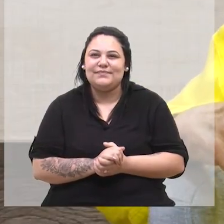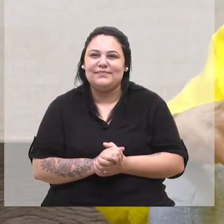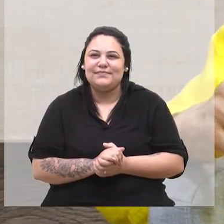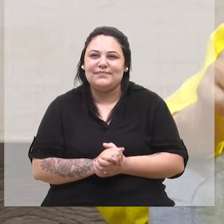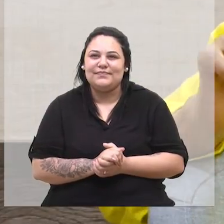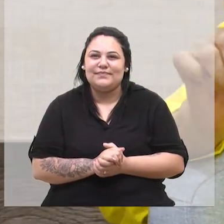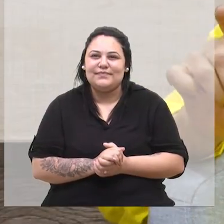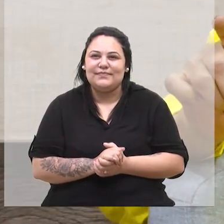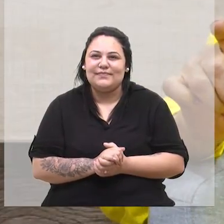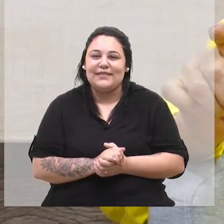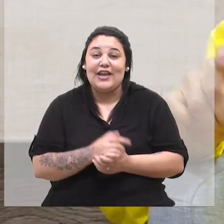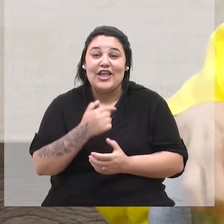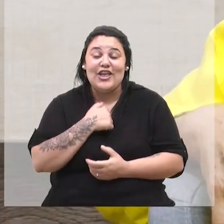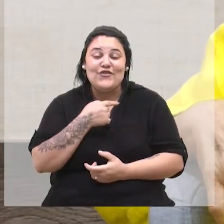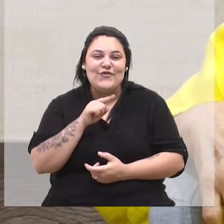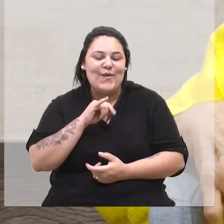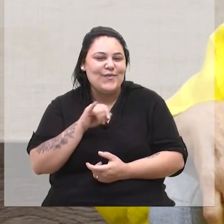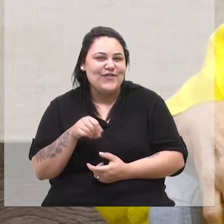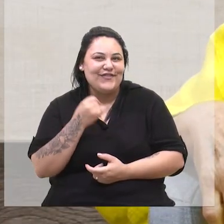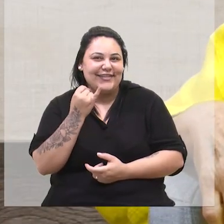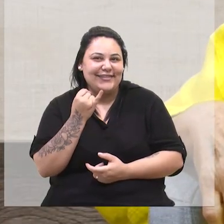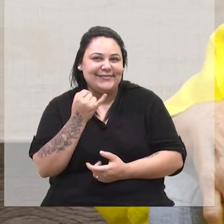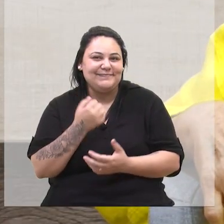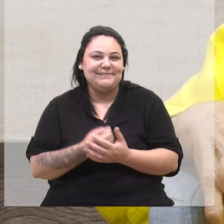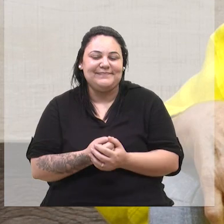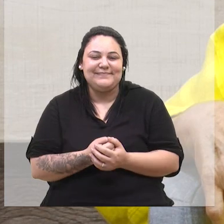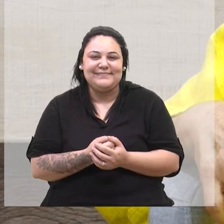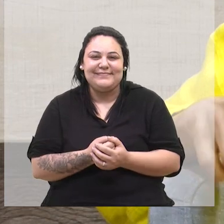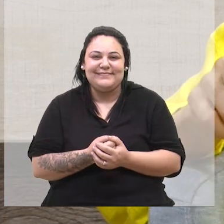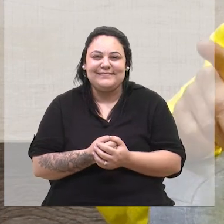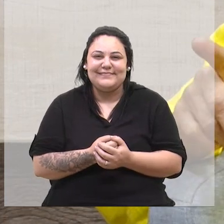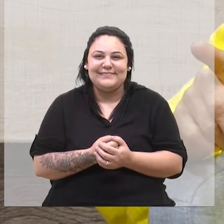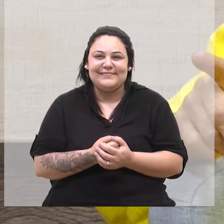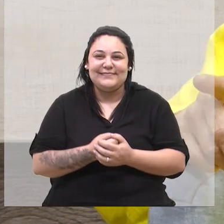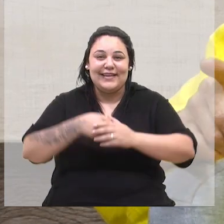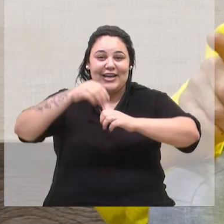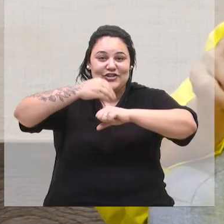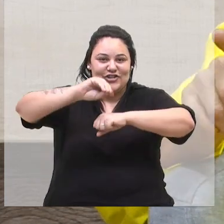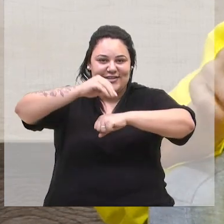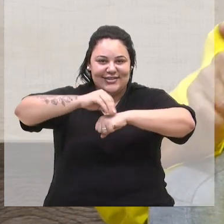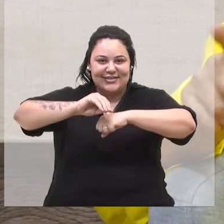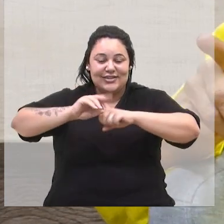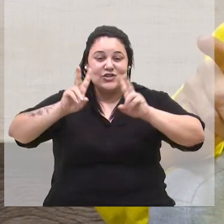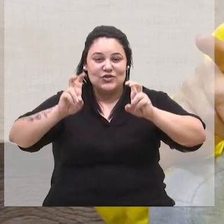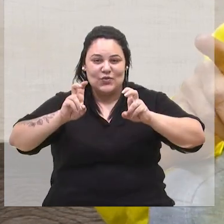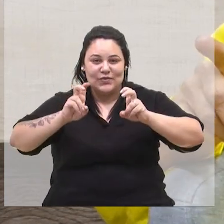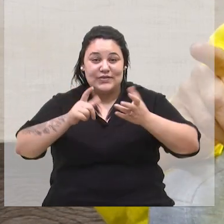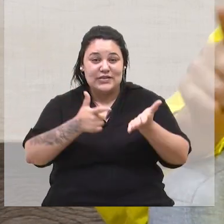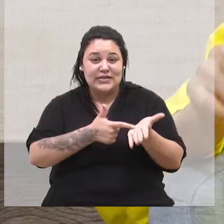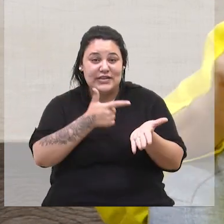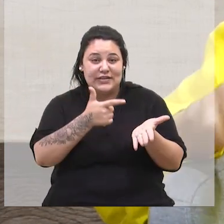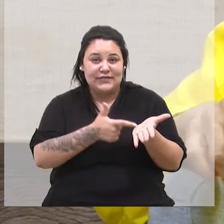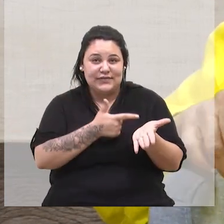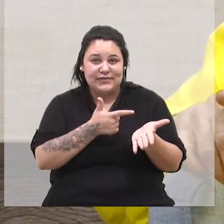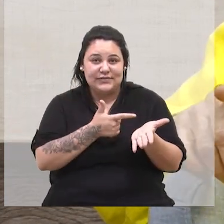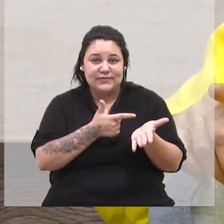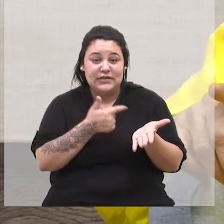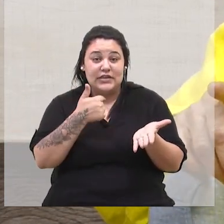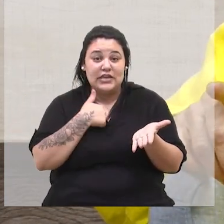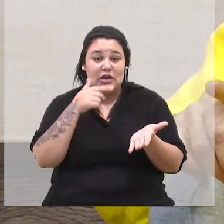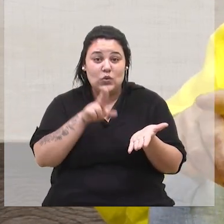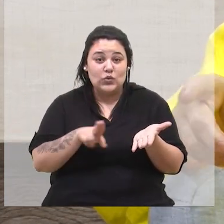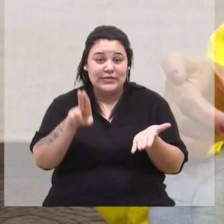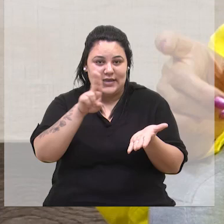vou aproveitar para dar dicas sobre as obras que me serviram de